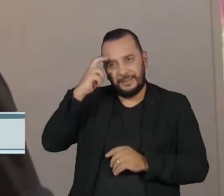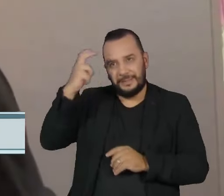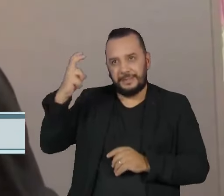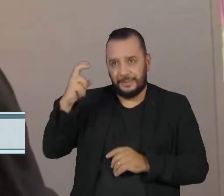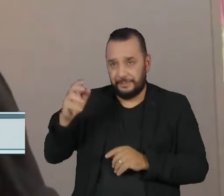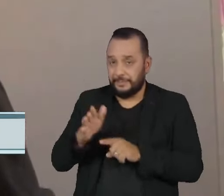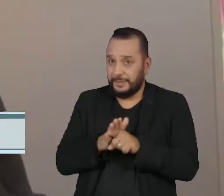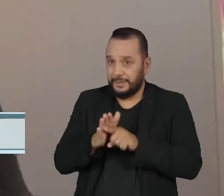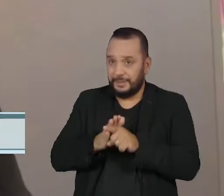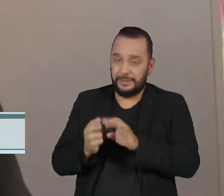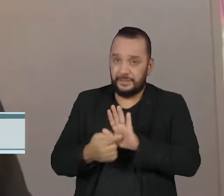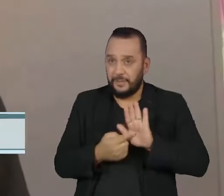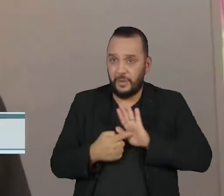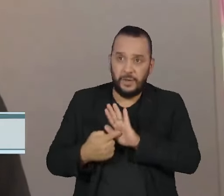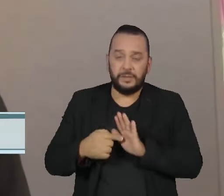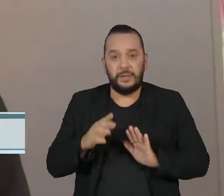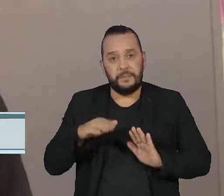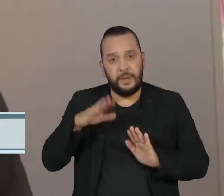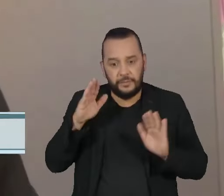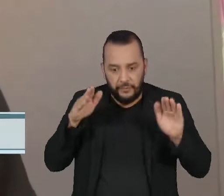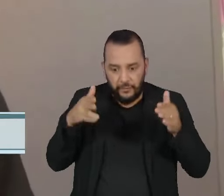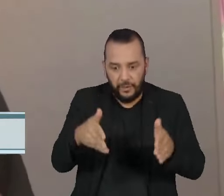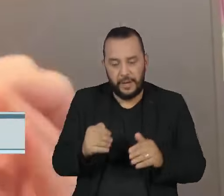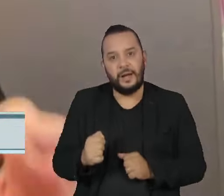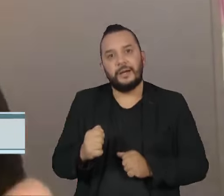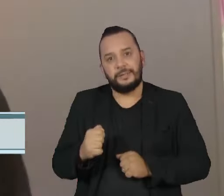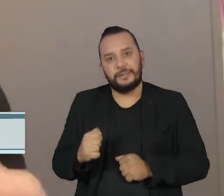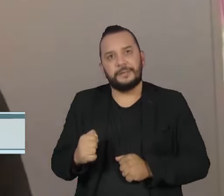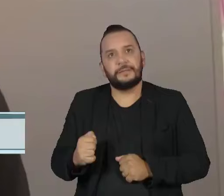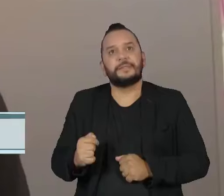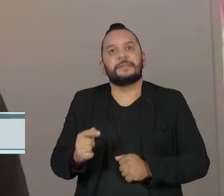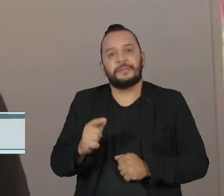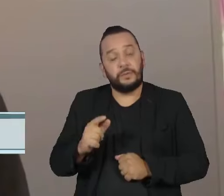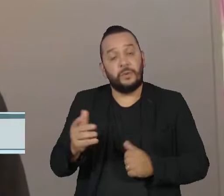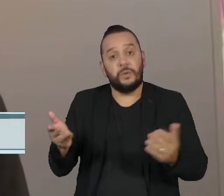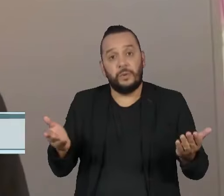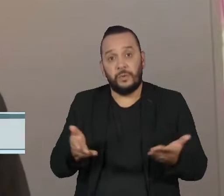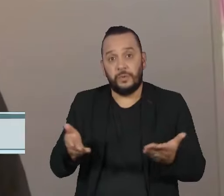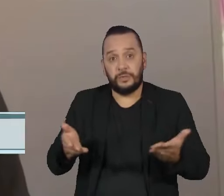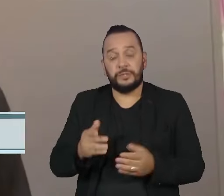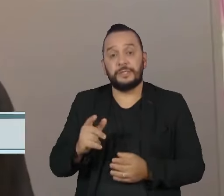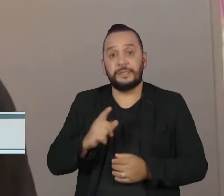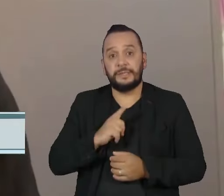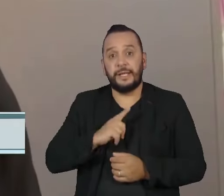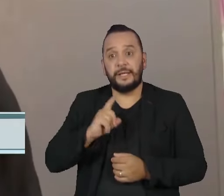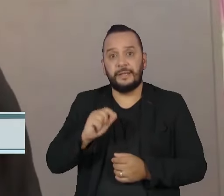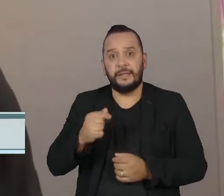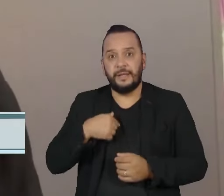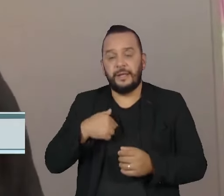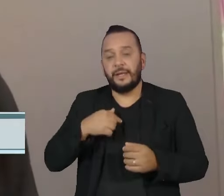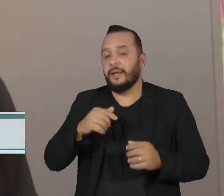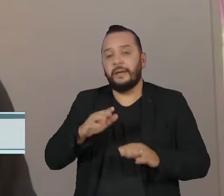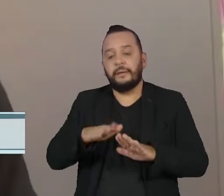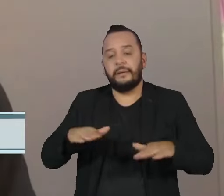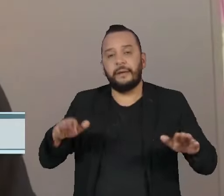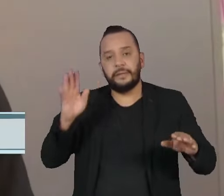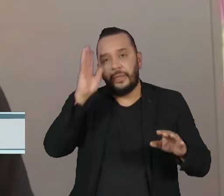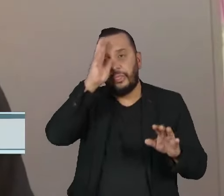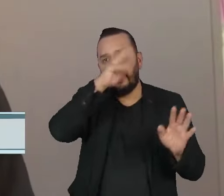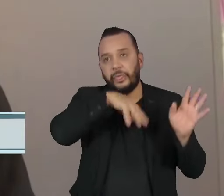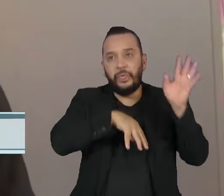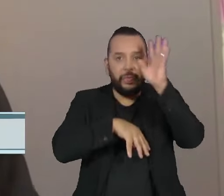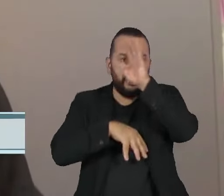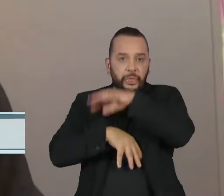pesquisas mostrando ela fica mais concentrada vivemos uma epidemia Estamos numa epidemia de distração rede social